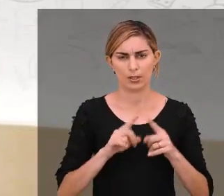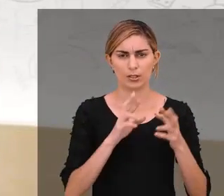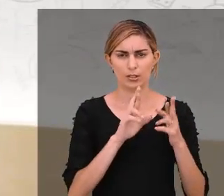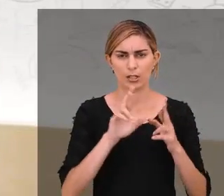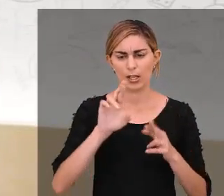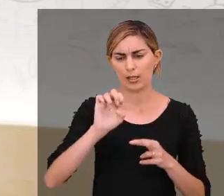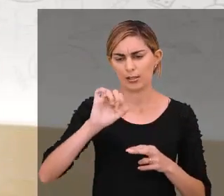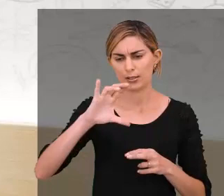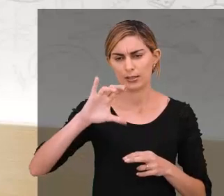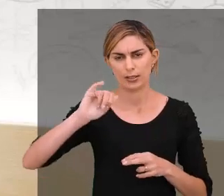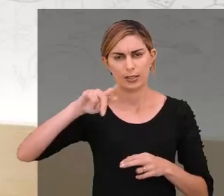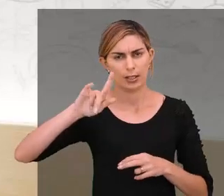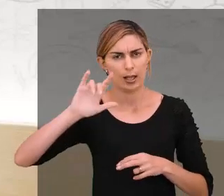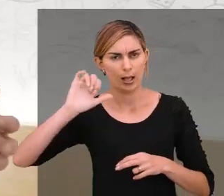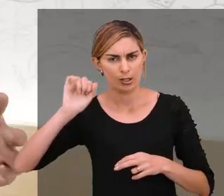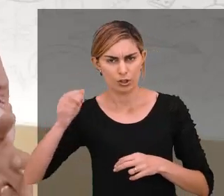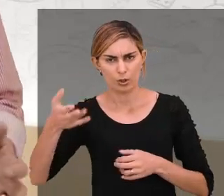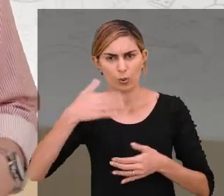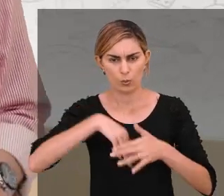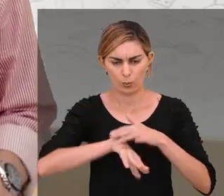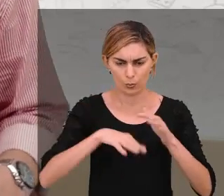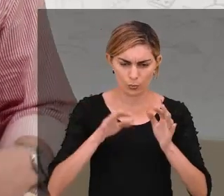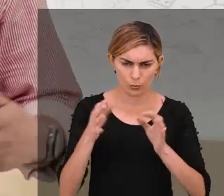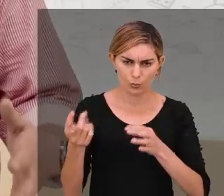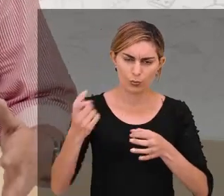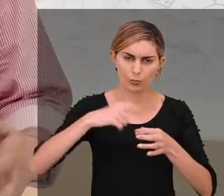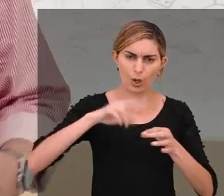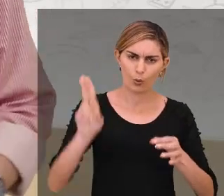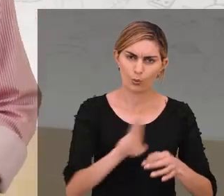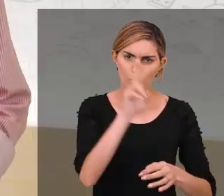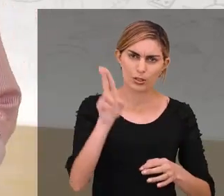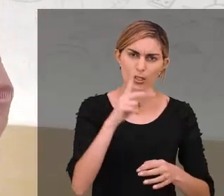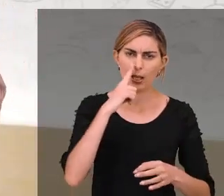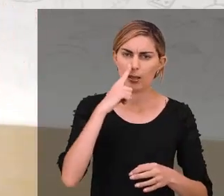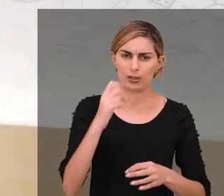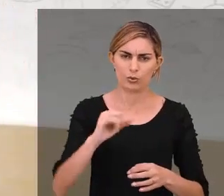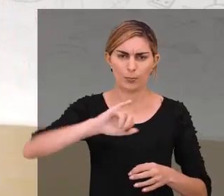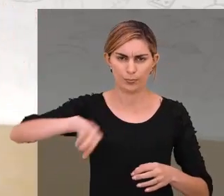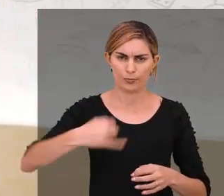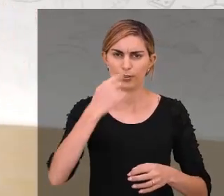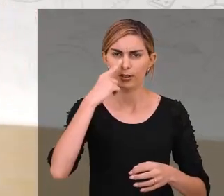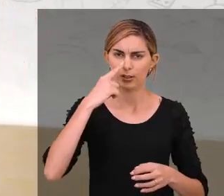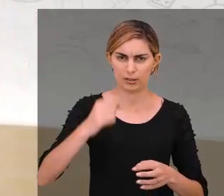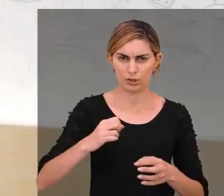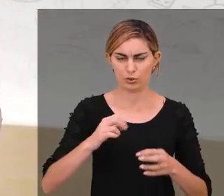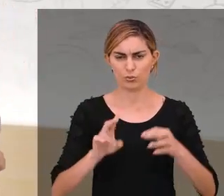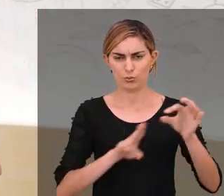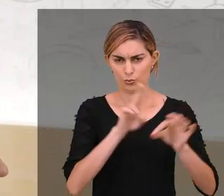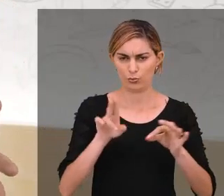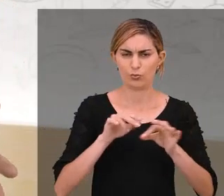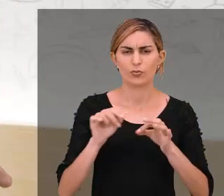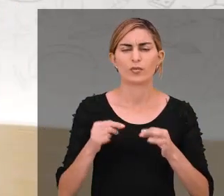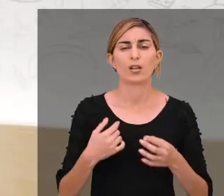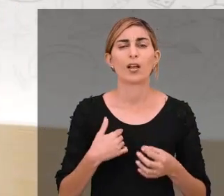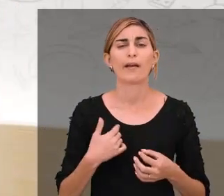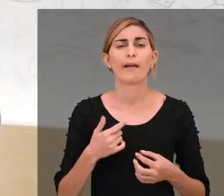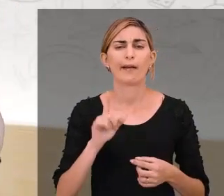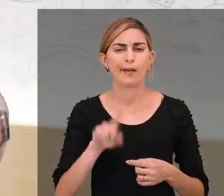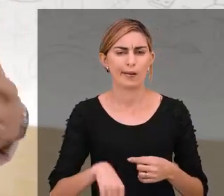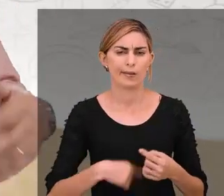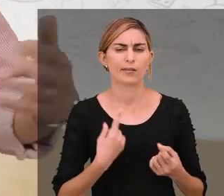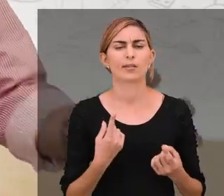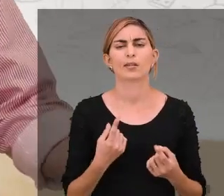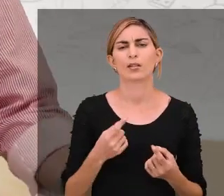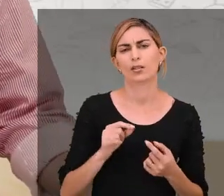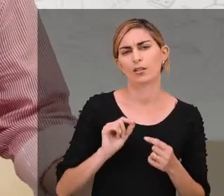respeito à reciclagem, né? A reciclagem é hoje, talvez, um dos maiores apelos para a logística reversa